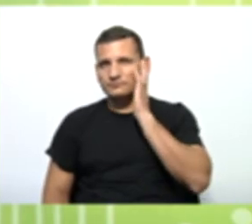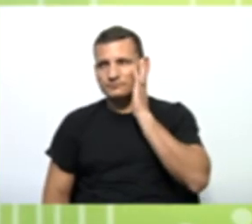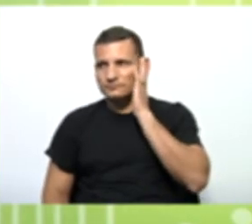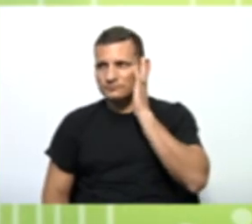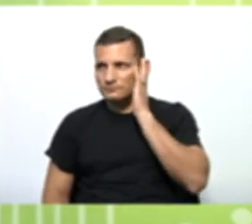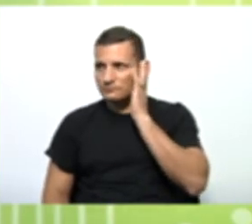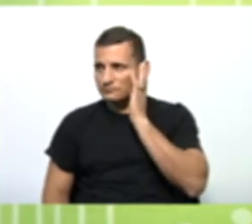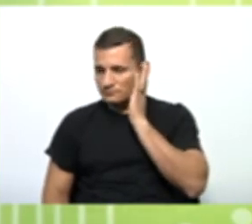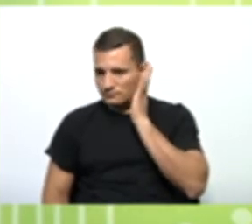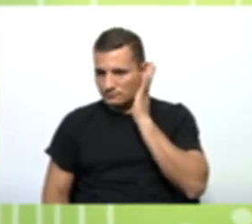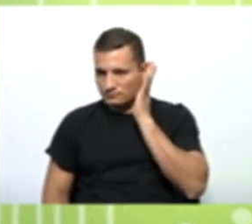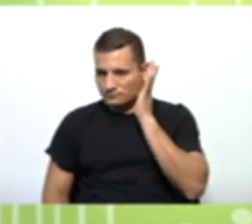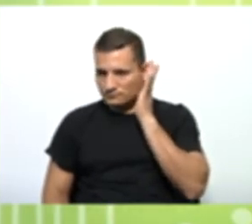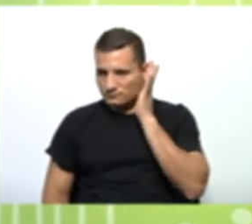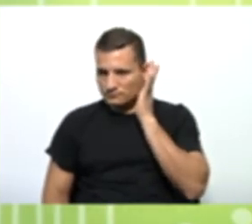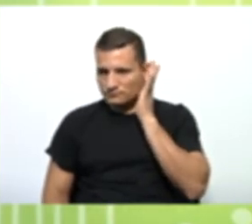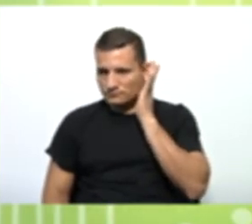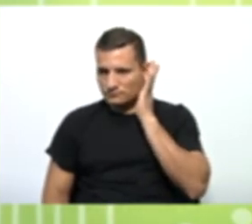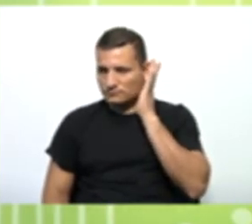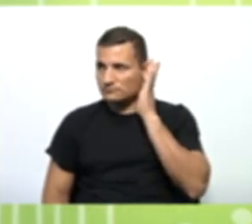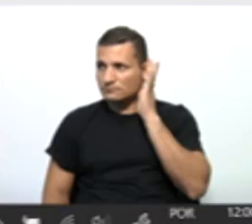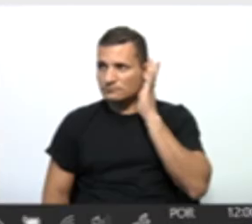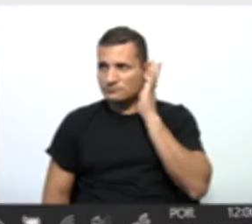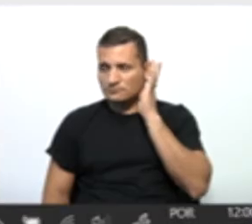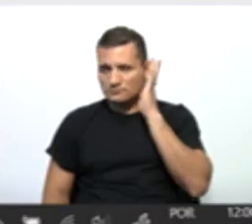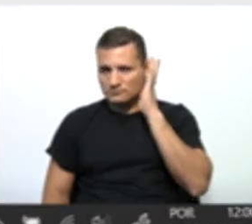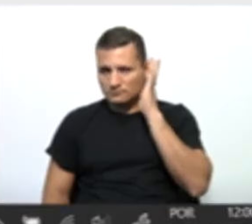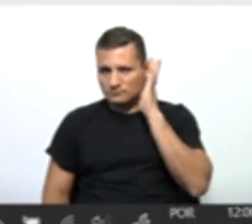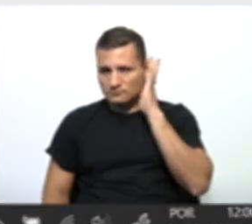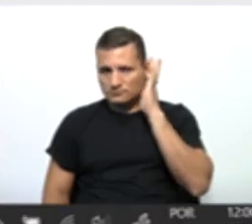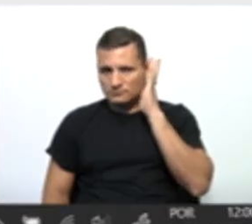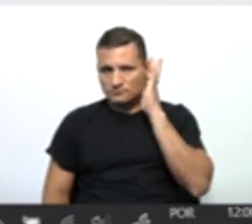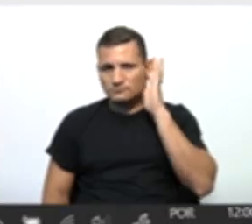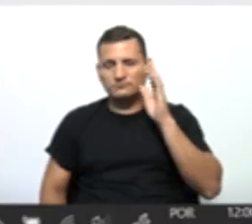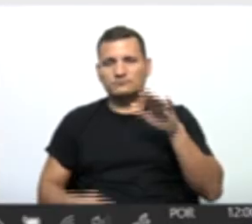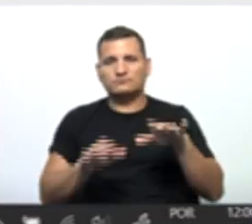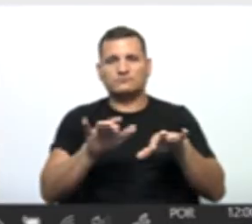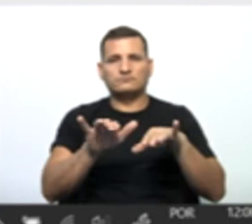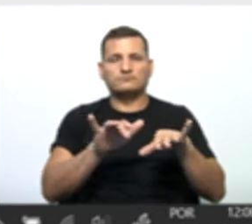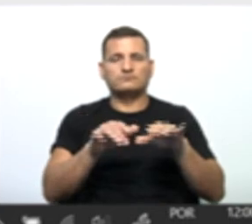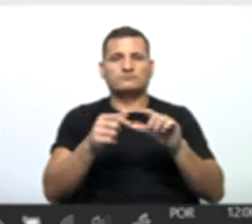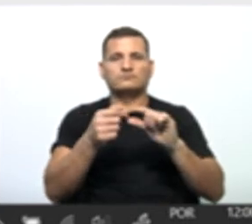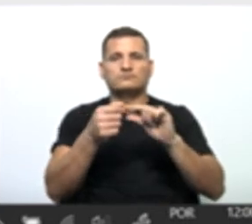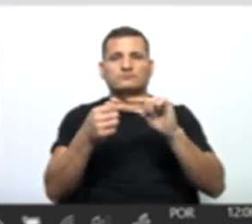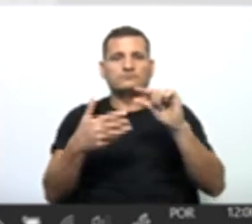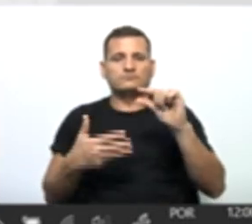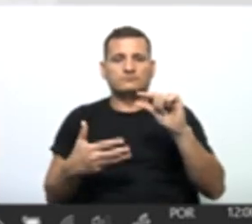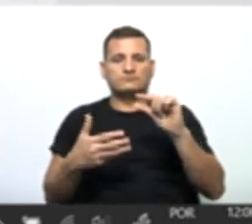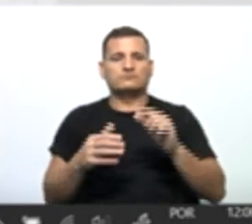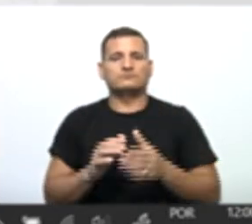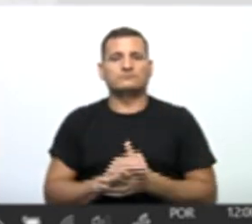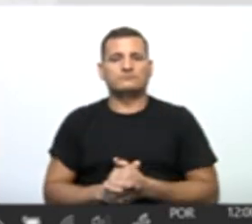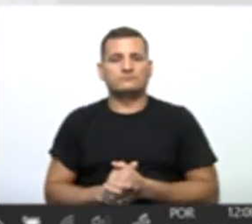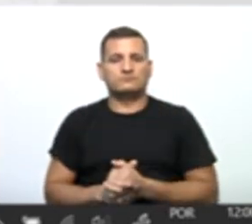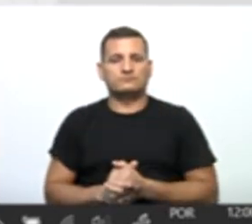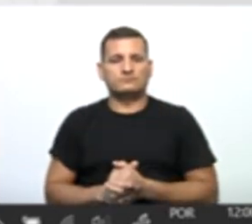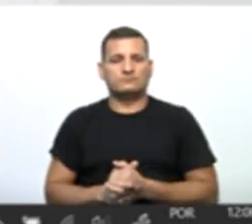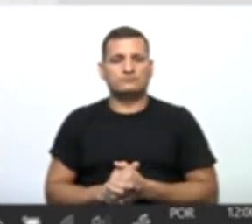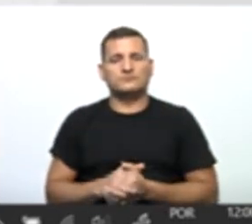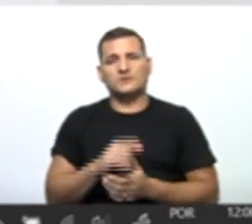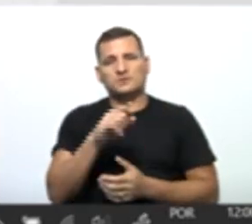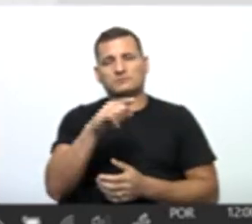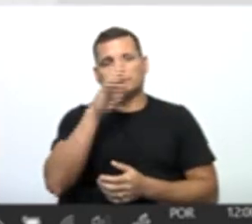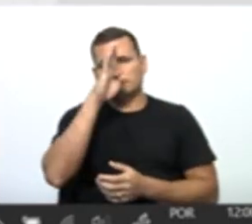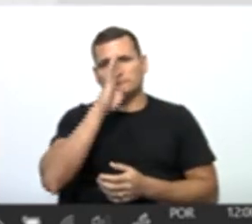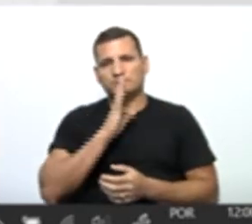pro início, ó. Eu digitei lá no Google, aí vocês vão localizar esse daqui, ó. .cc, por quê? Ele é free, né?